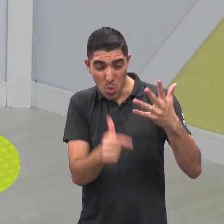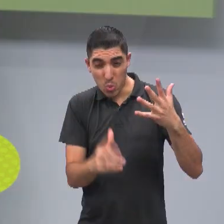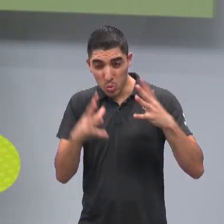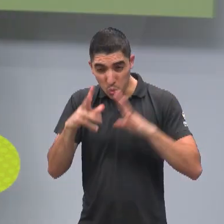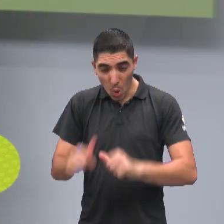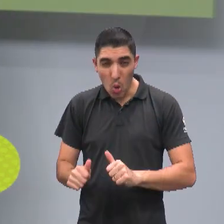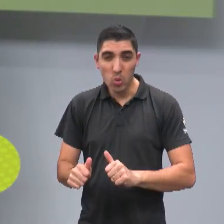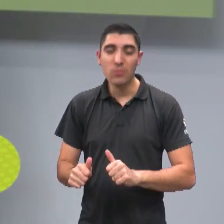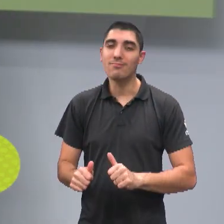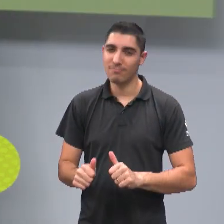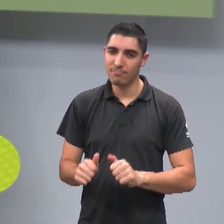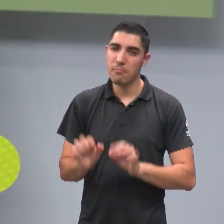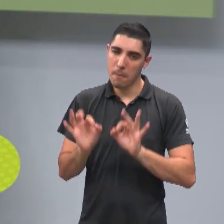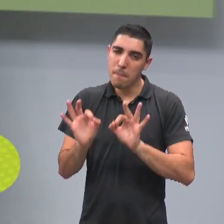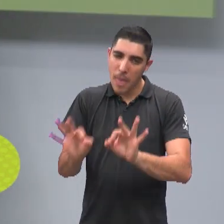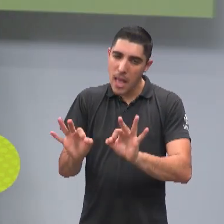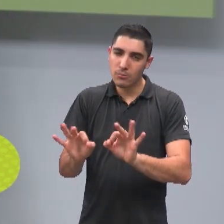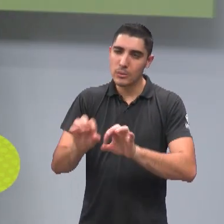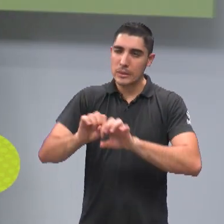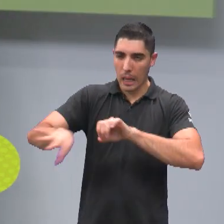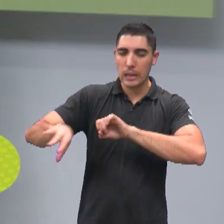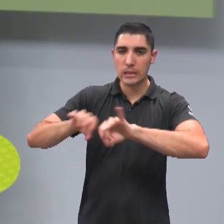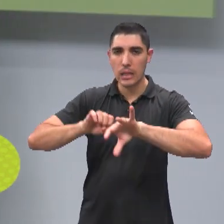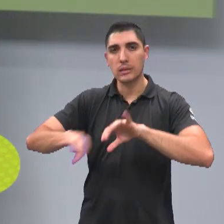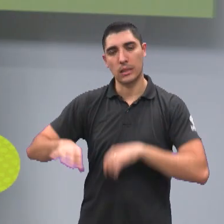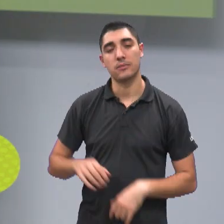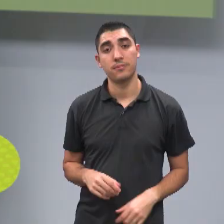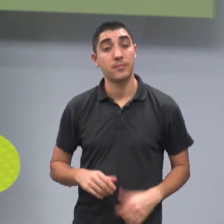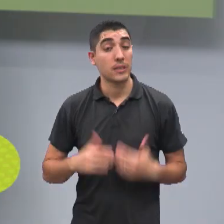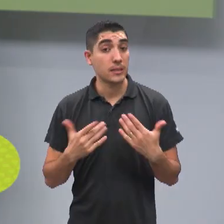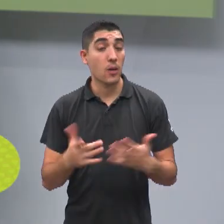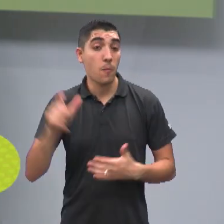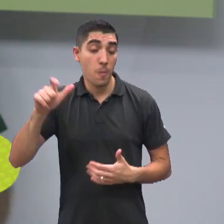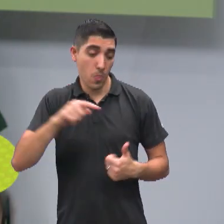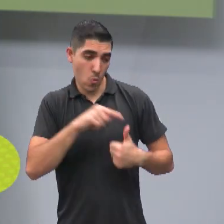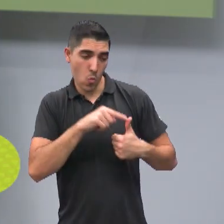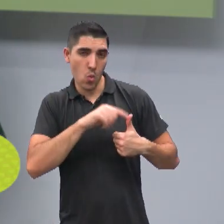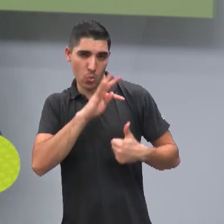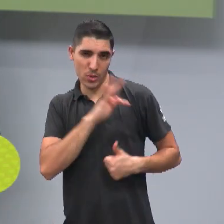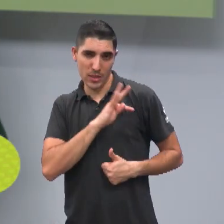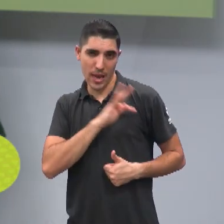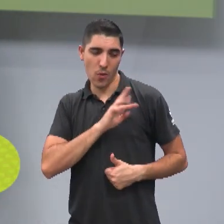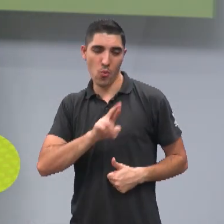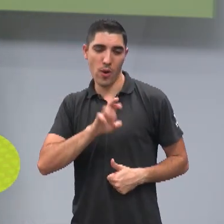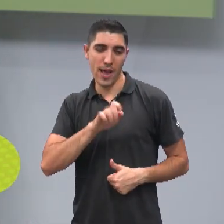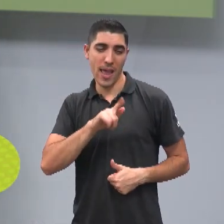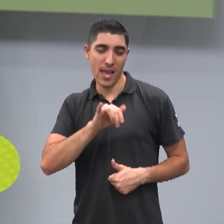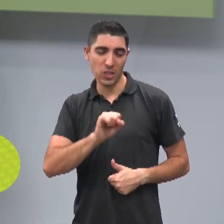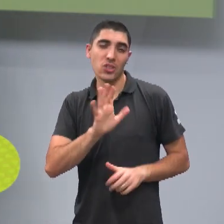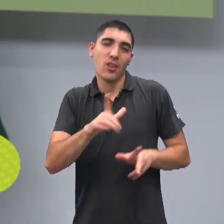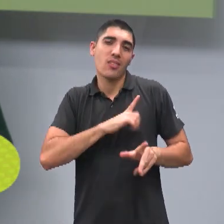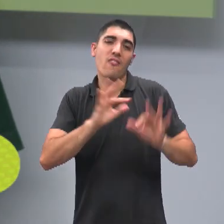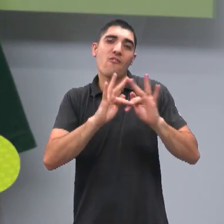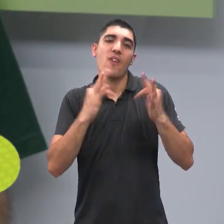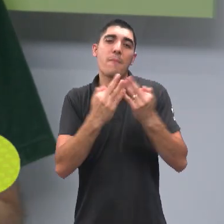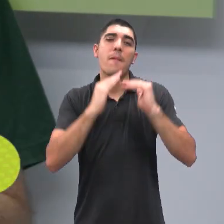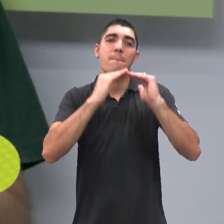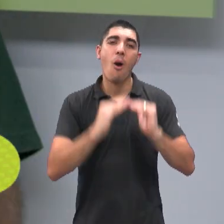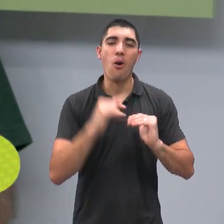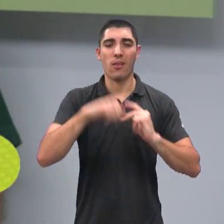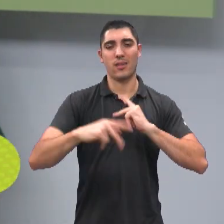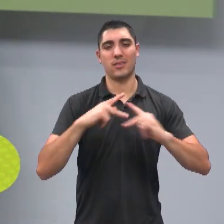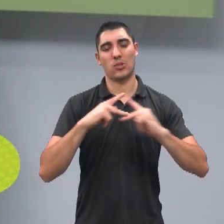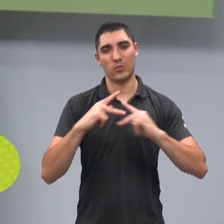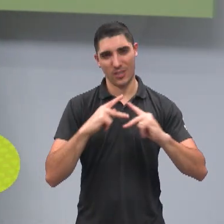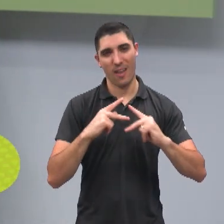É importante era um desejo comum do Regis, que já tem família estabelecida aqui, acho que o do São José também, né, de até